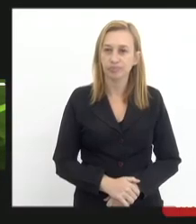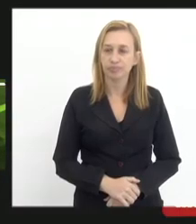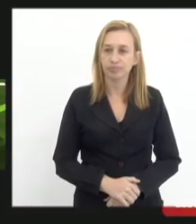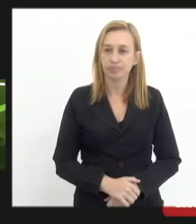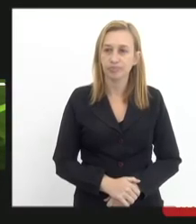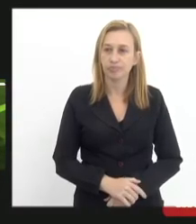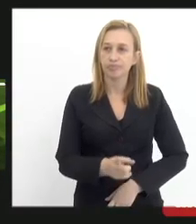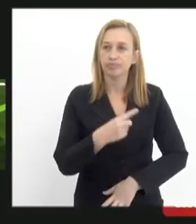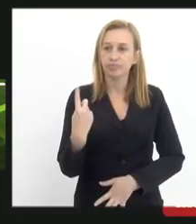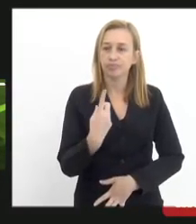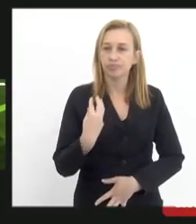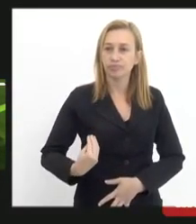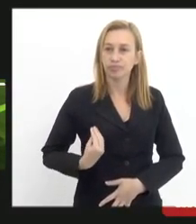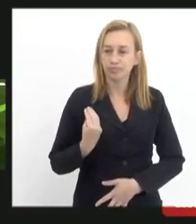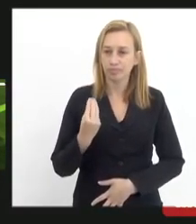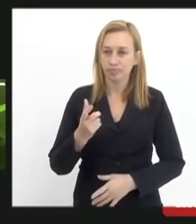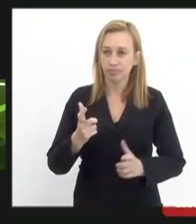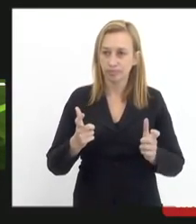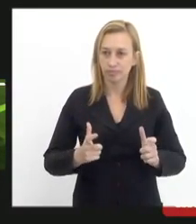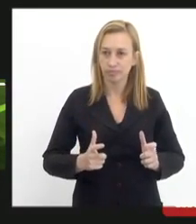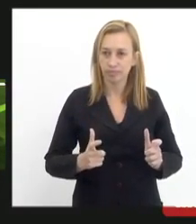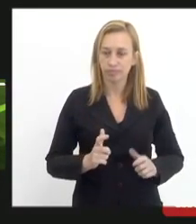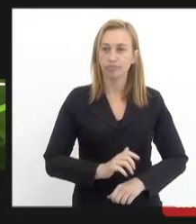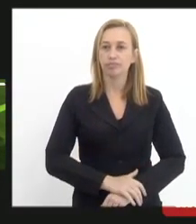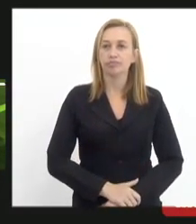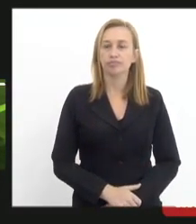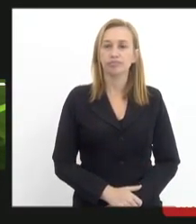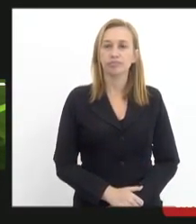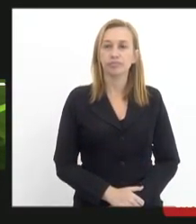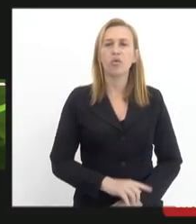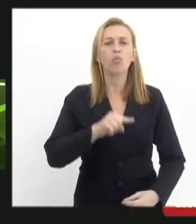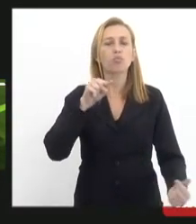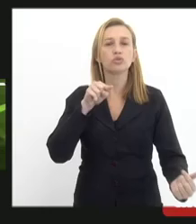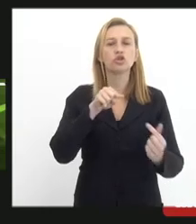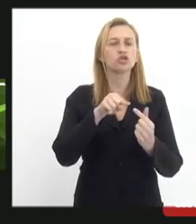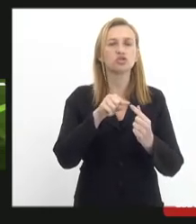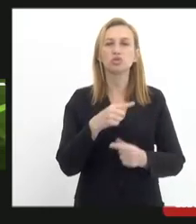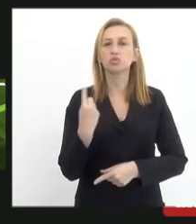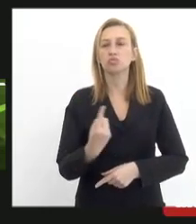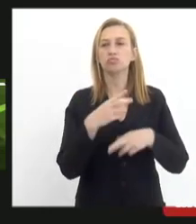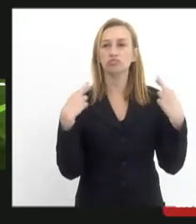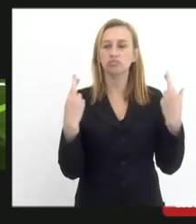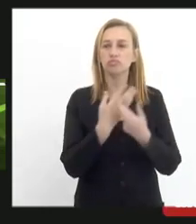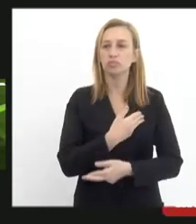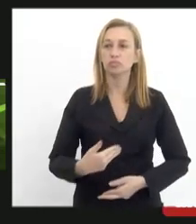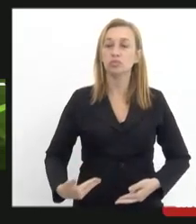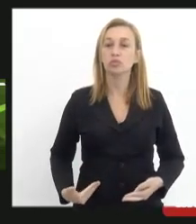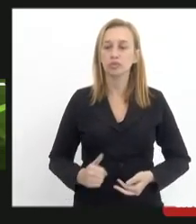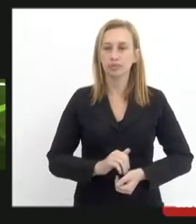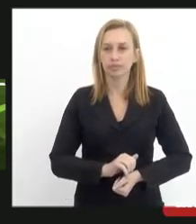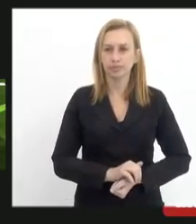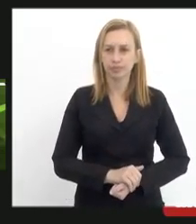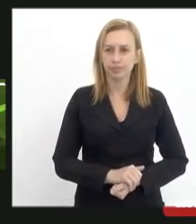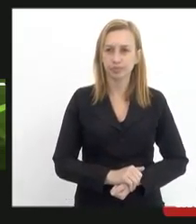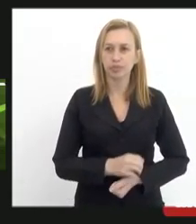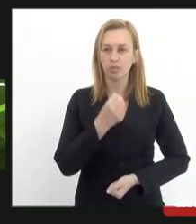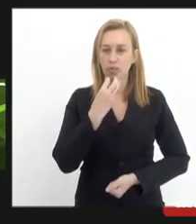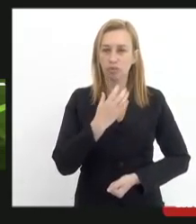Nós estamos aqui, o que é o objetivo dessa nossa audiência pública.